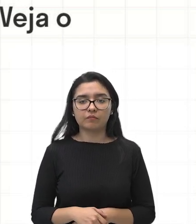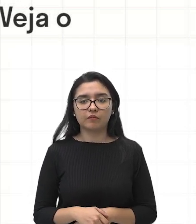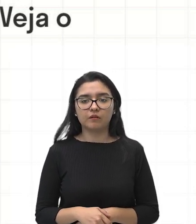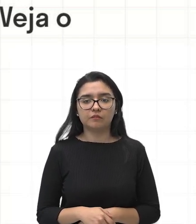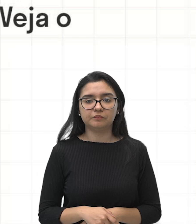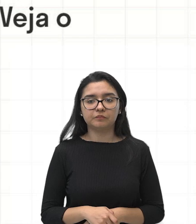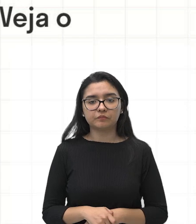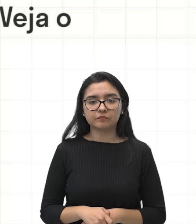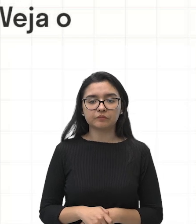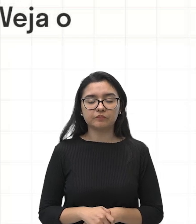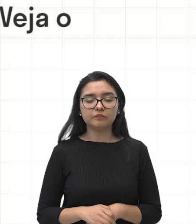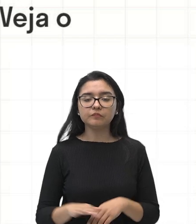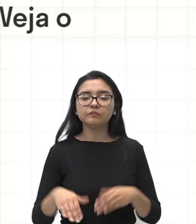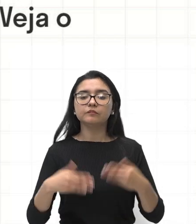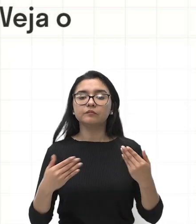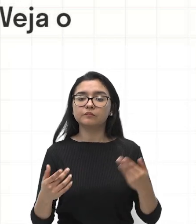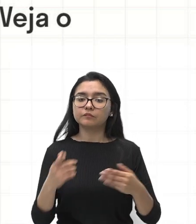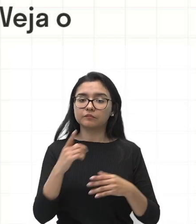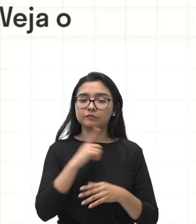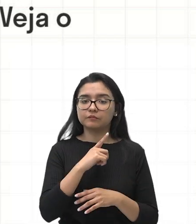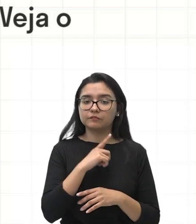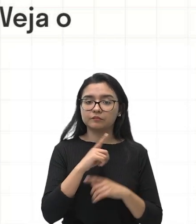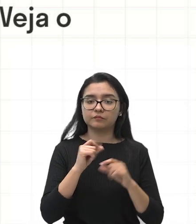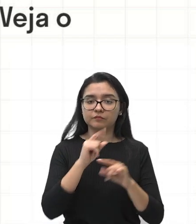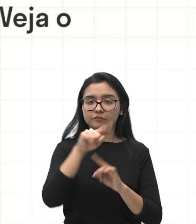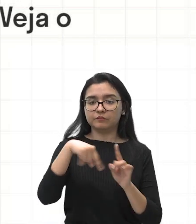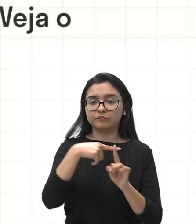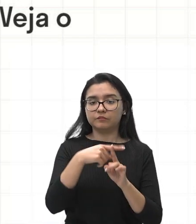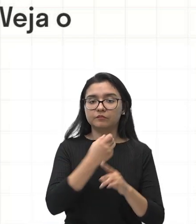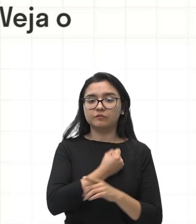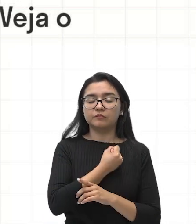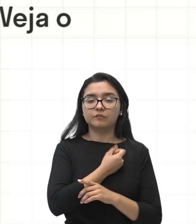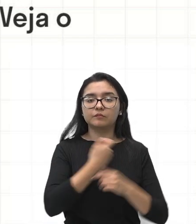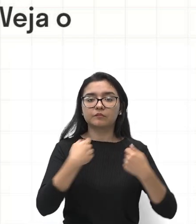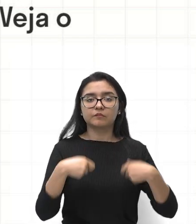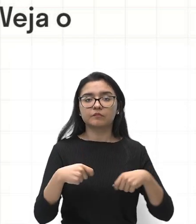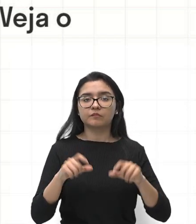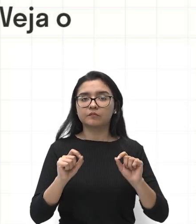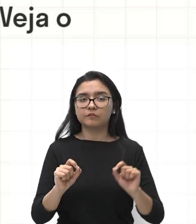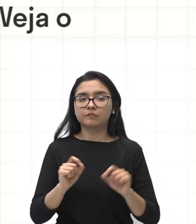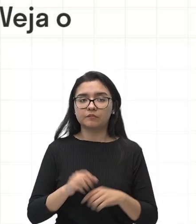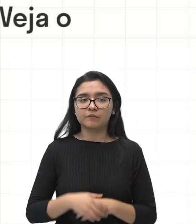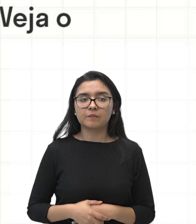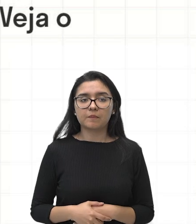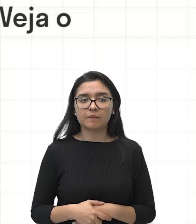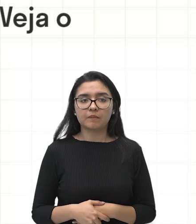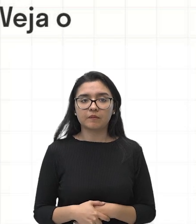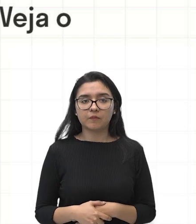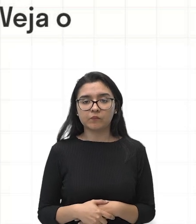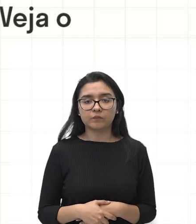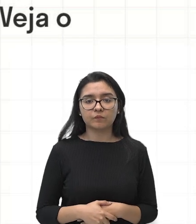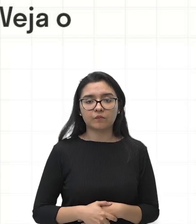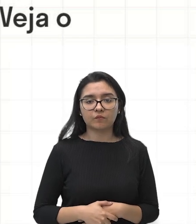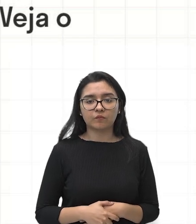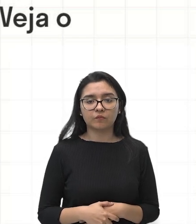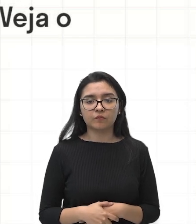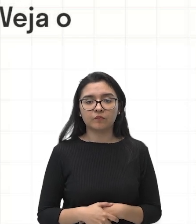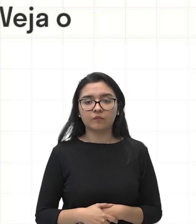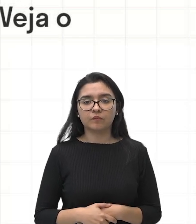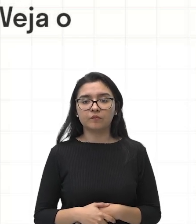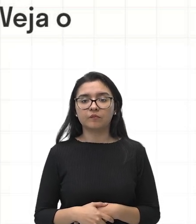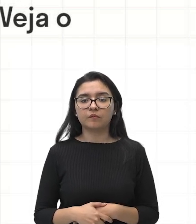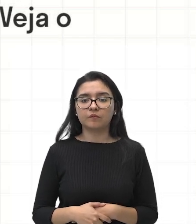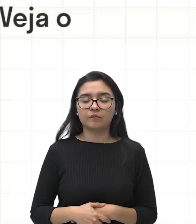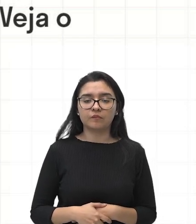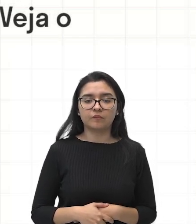esses números, nós devemos, né, perceber o seguinte: primeiro temos que somar décimo com